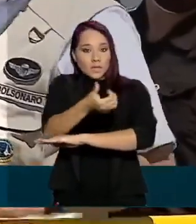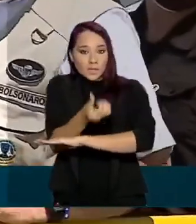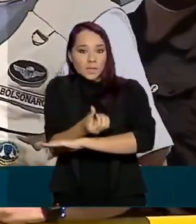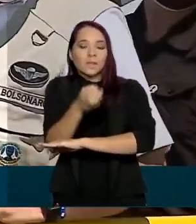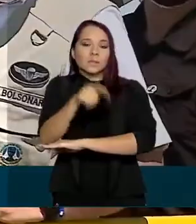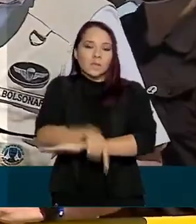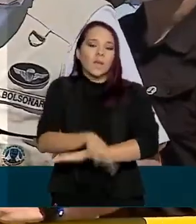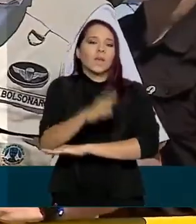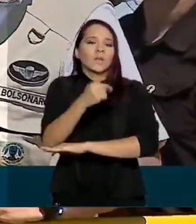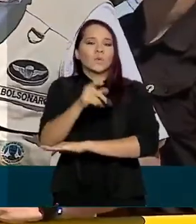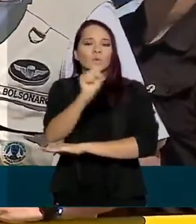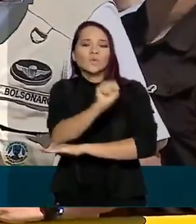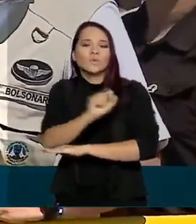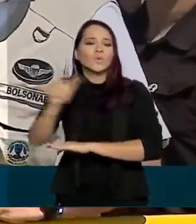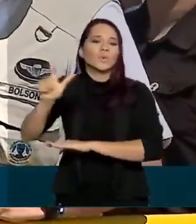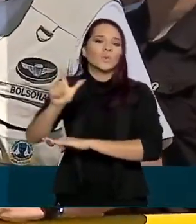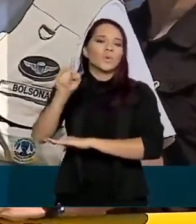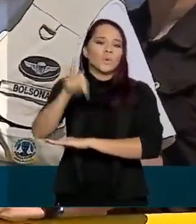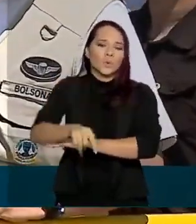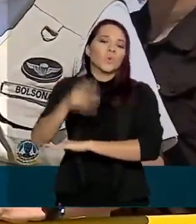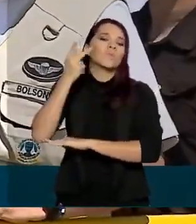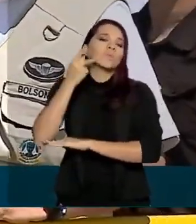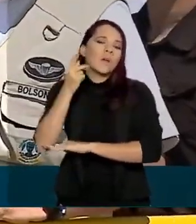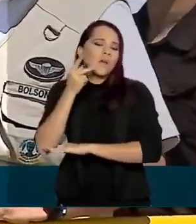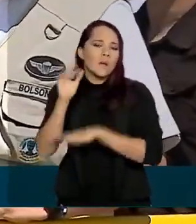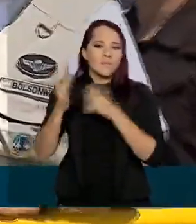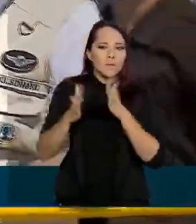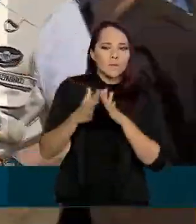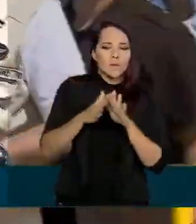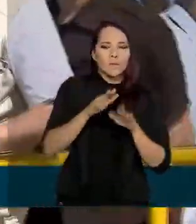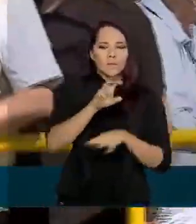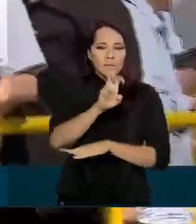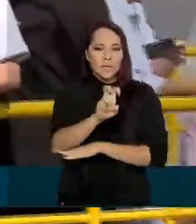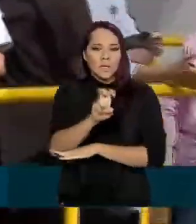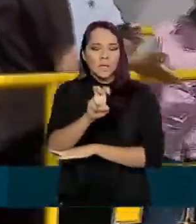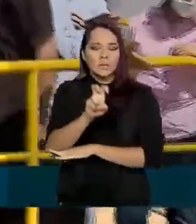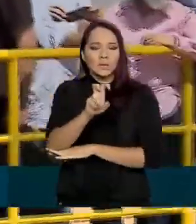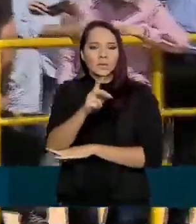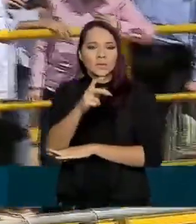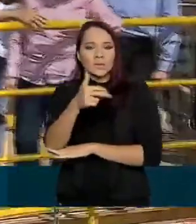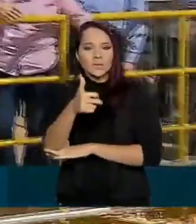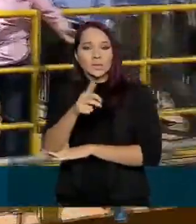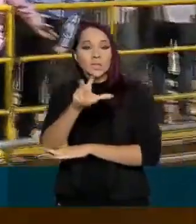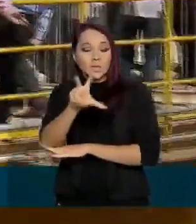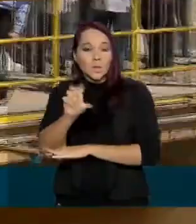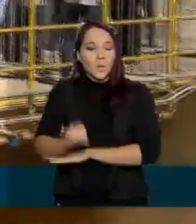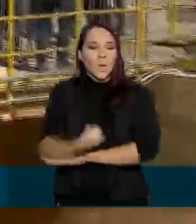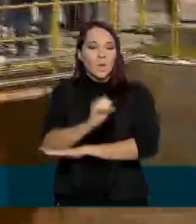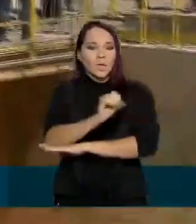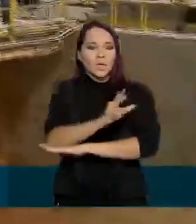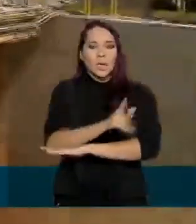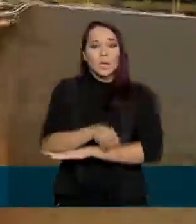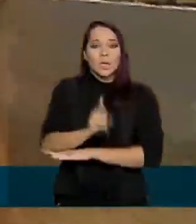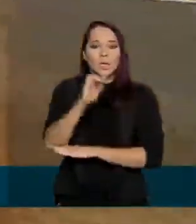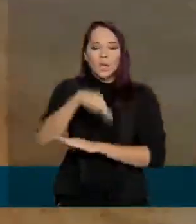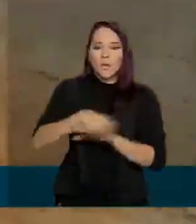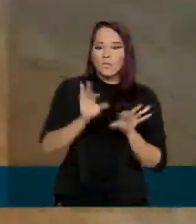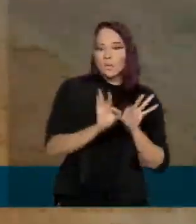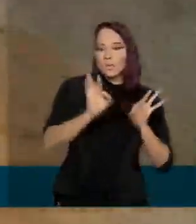fica no extremo sul do Ceará, a cerca de 550 quilômetros da capital